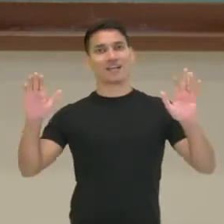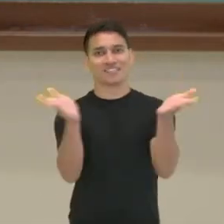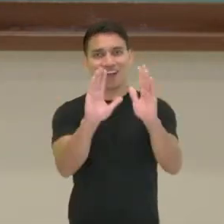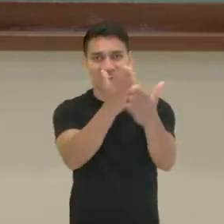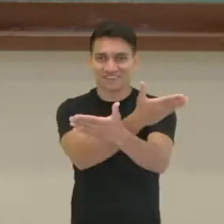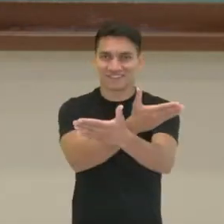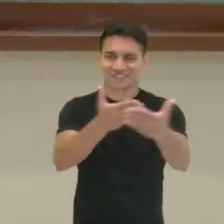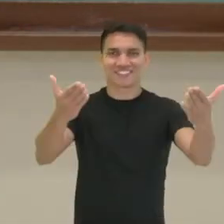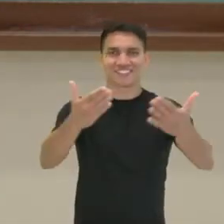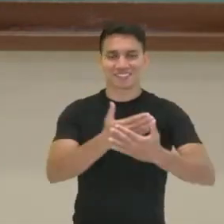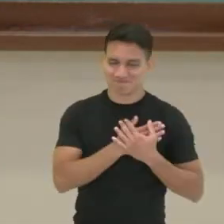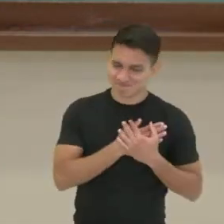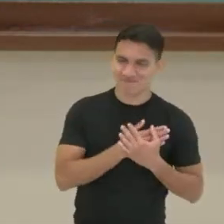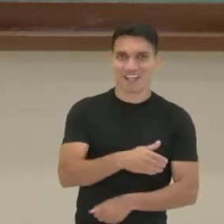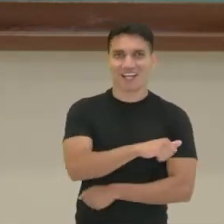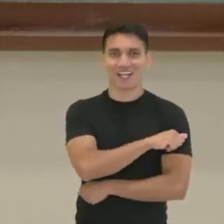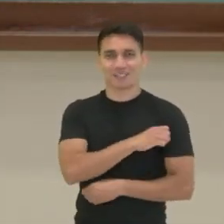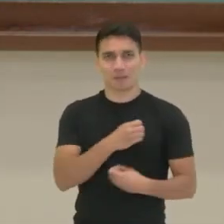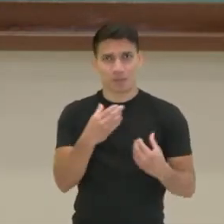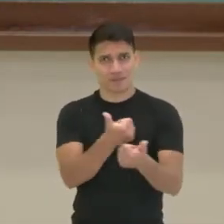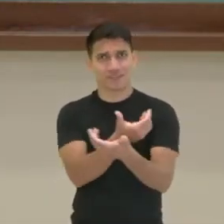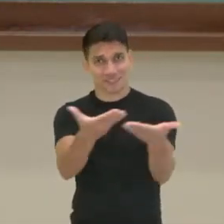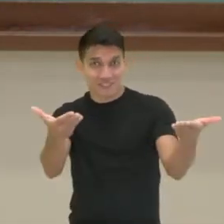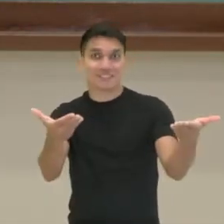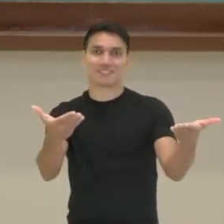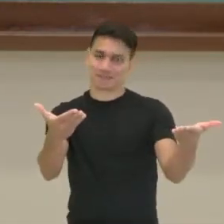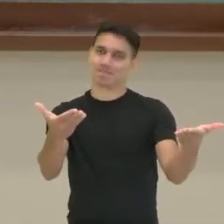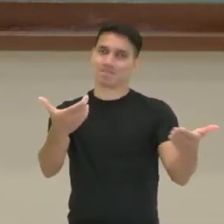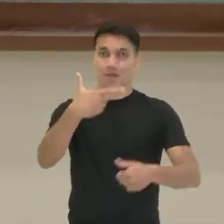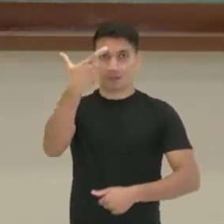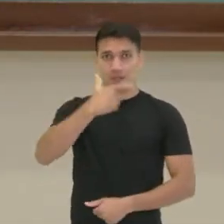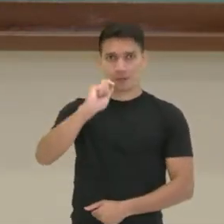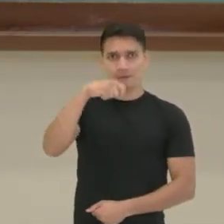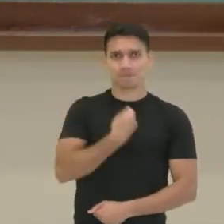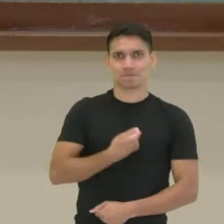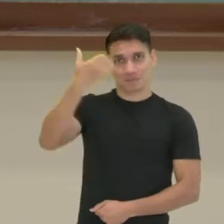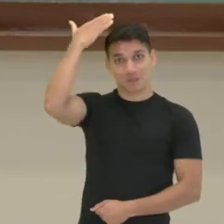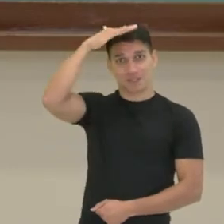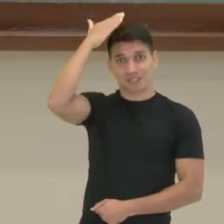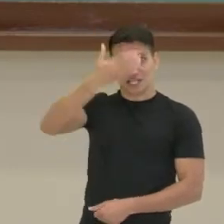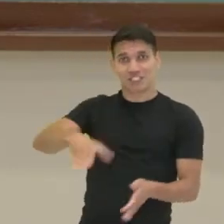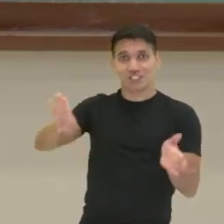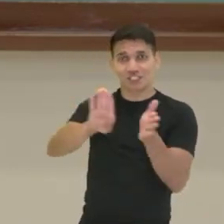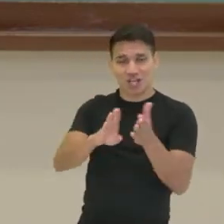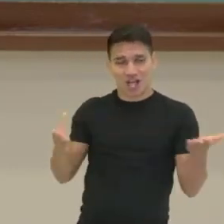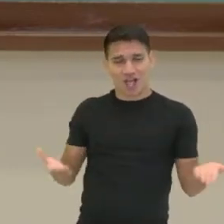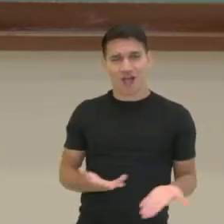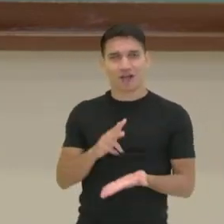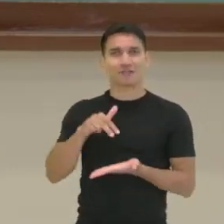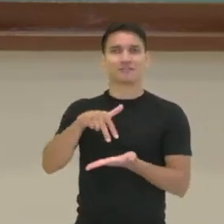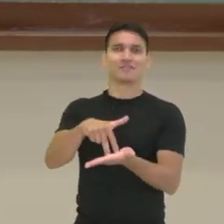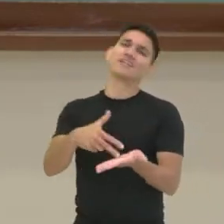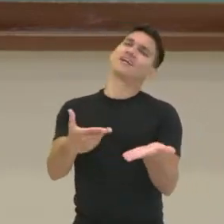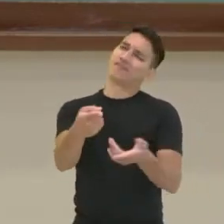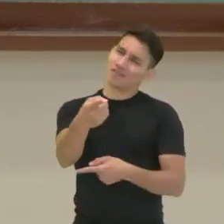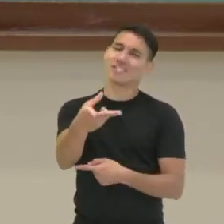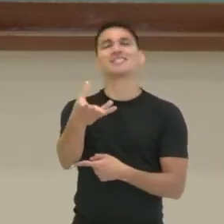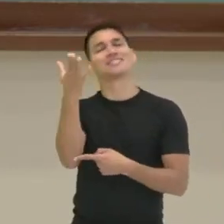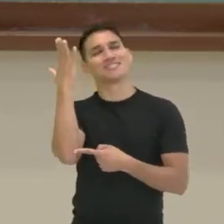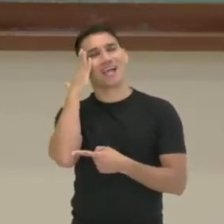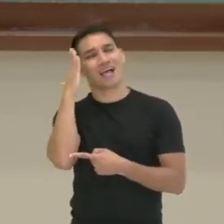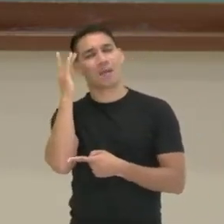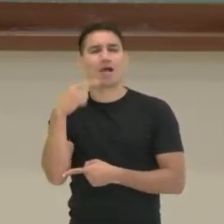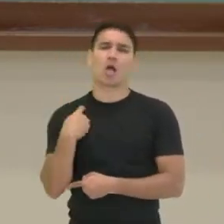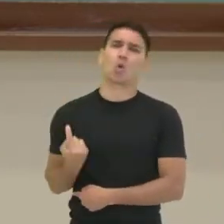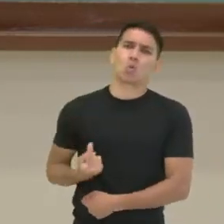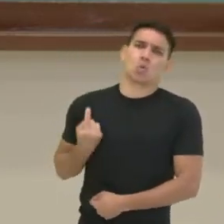Salve, salve, salve, meu querido, minha querida, tudo bem com vocês? Professor Adriano chegando na área! E vocês sabem que eu